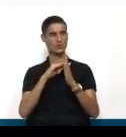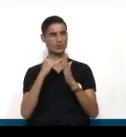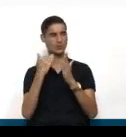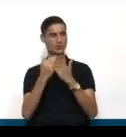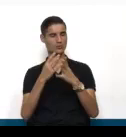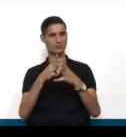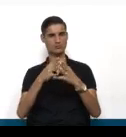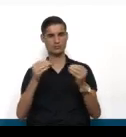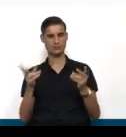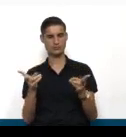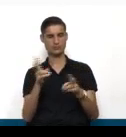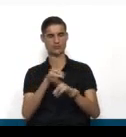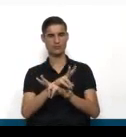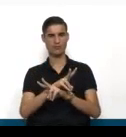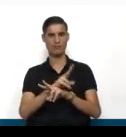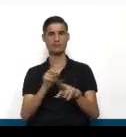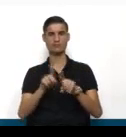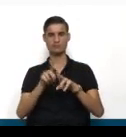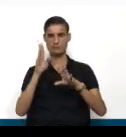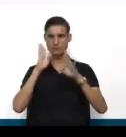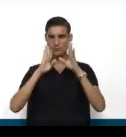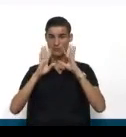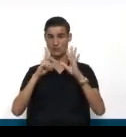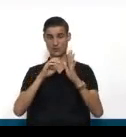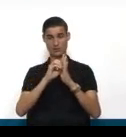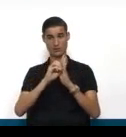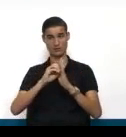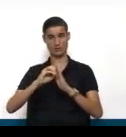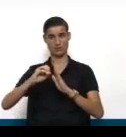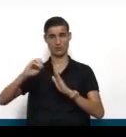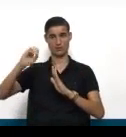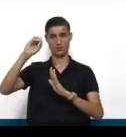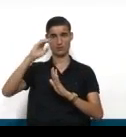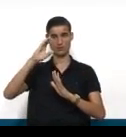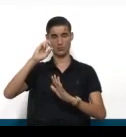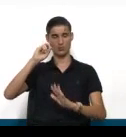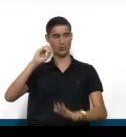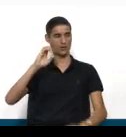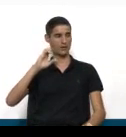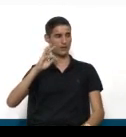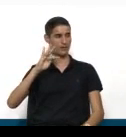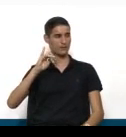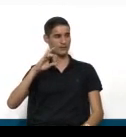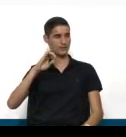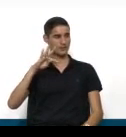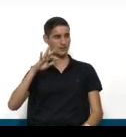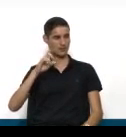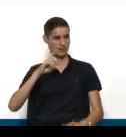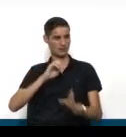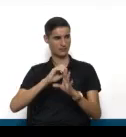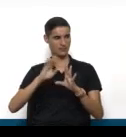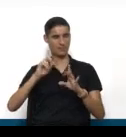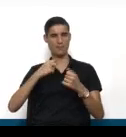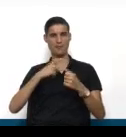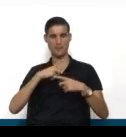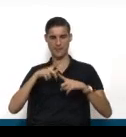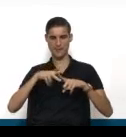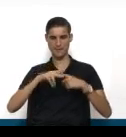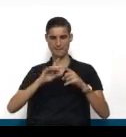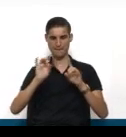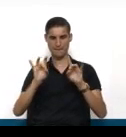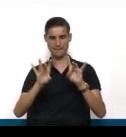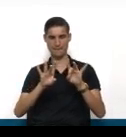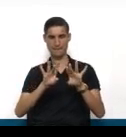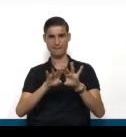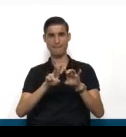que substituir. E pensar que os coeficientes, que são esses coeficientes aqui, eles têm que ser ajustados. Então,